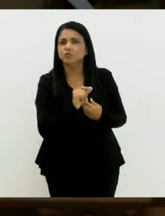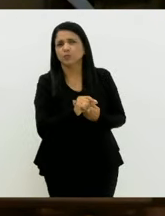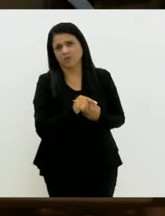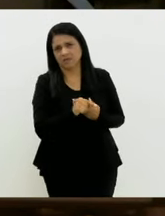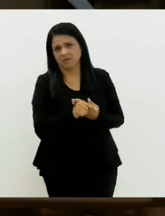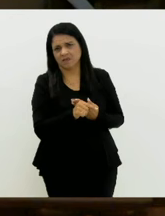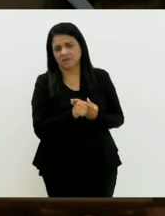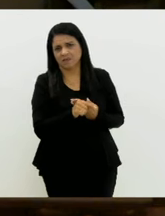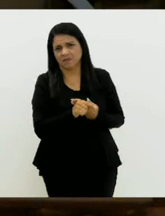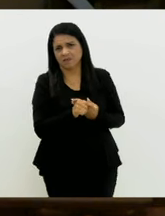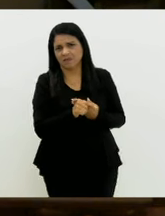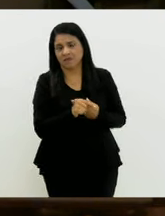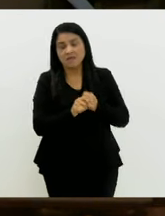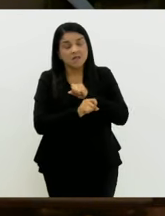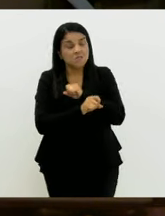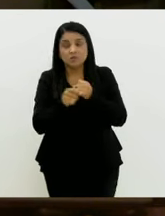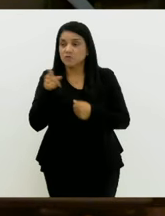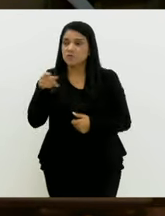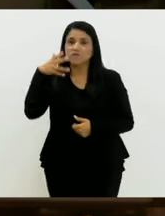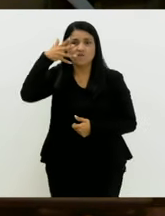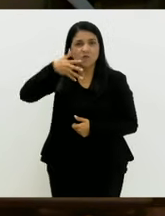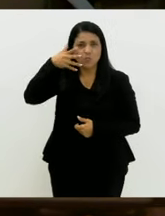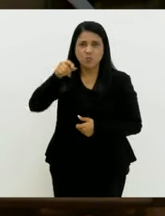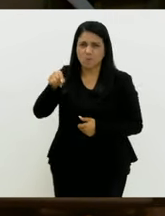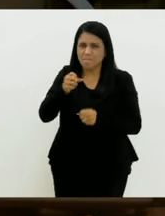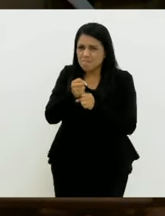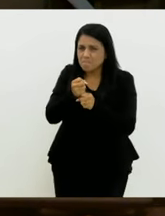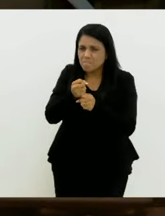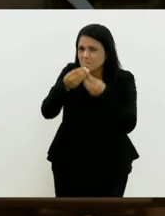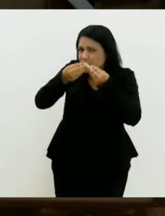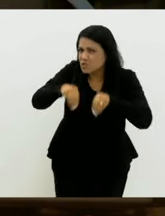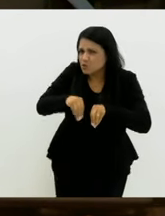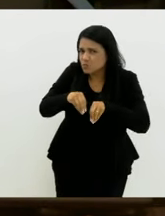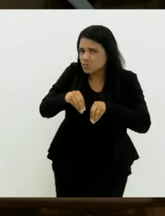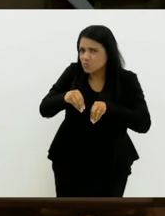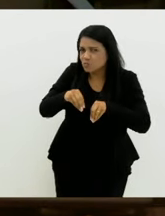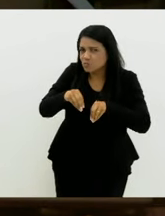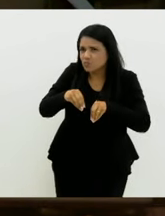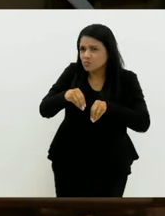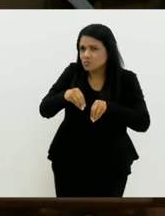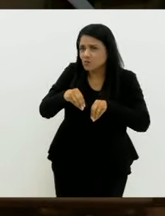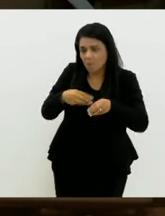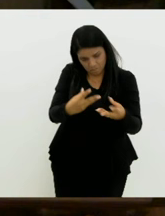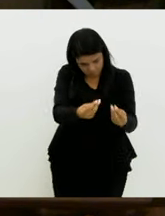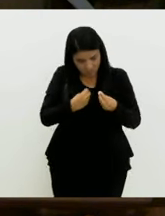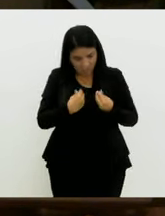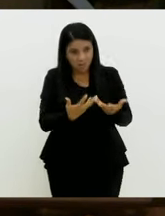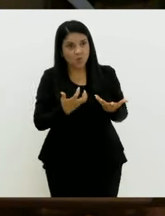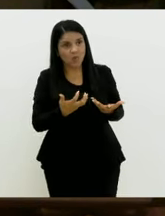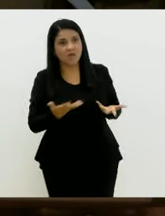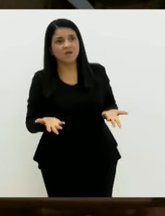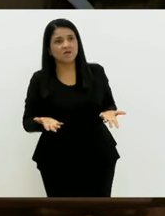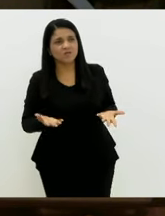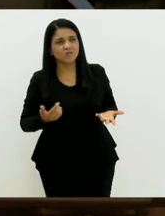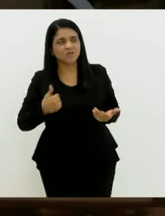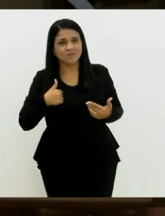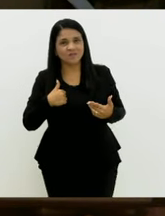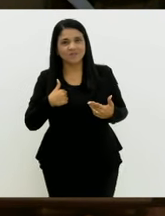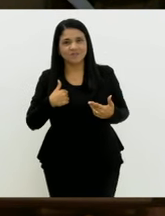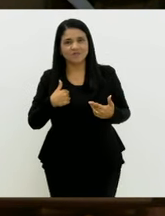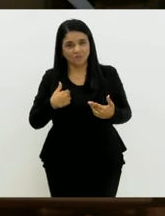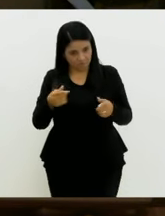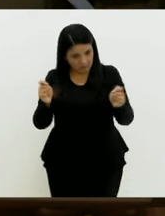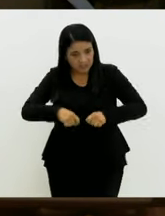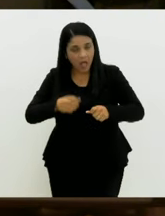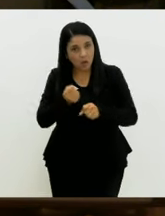Vossa Excelência falou, que eles têm prejuízo. Me dá então o que eu quero, amigo. Me dá a concessão que eu quero, vou mostrar que vai dar